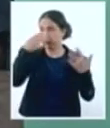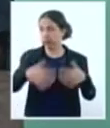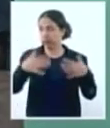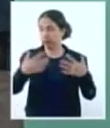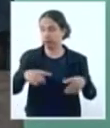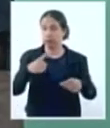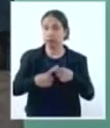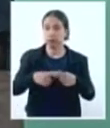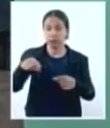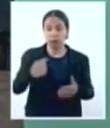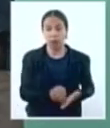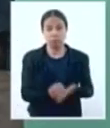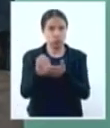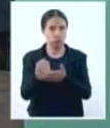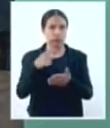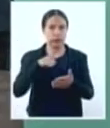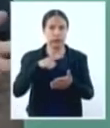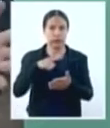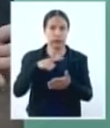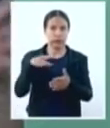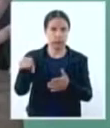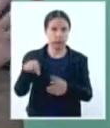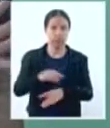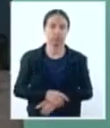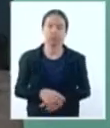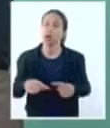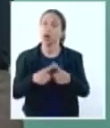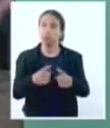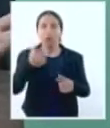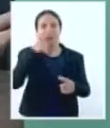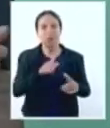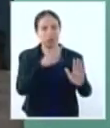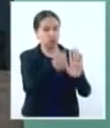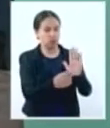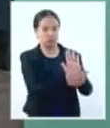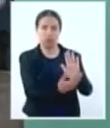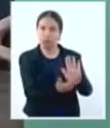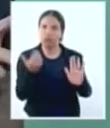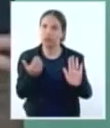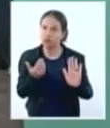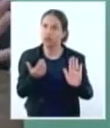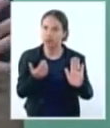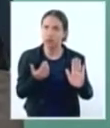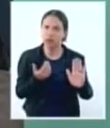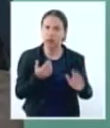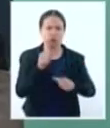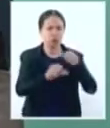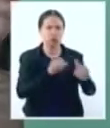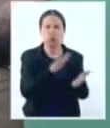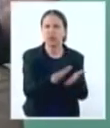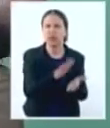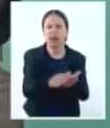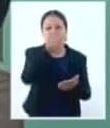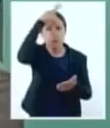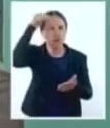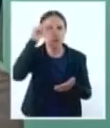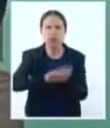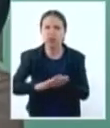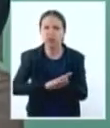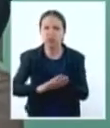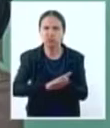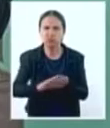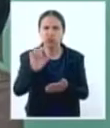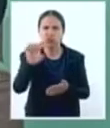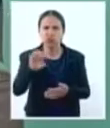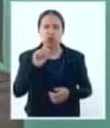muito efetiva, mas a gente conseguiu derrubar o veto, o que não muda muito assim, em termos de custo para o município, não é nada. Basicamente, ele vai